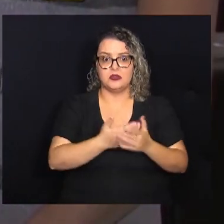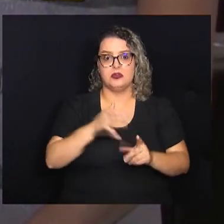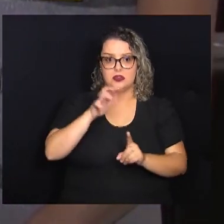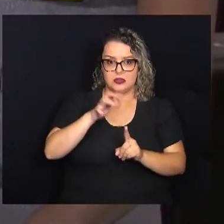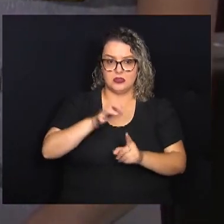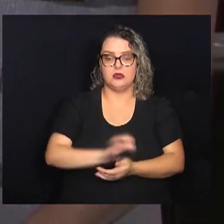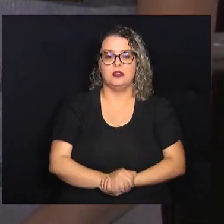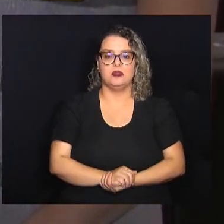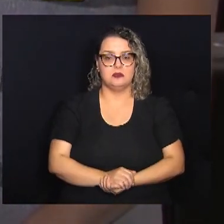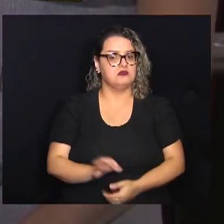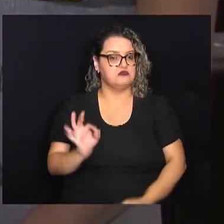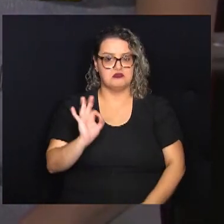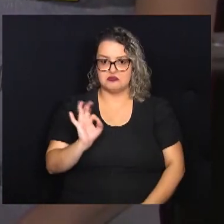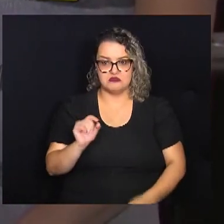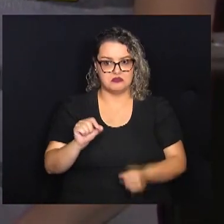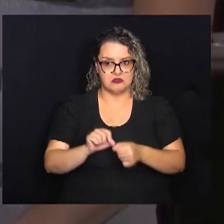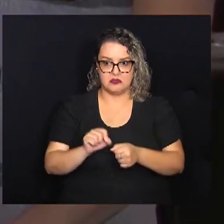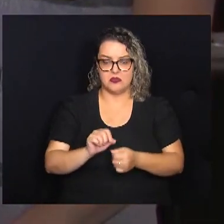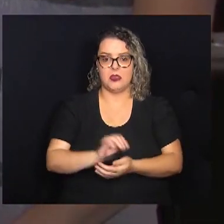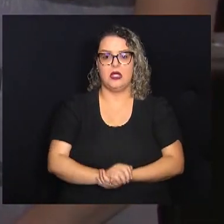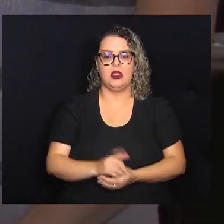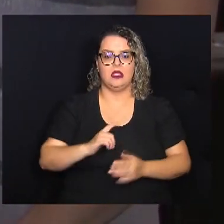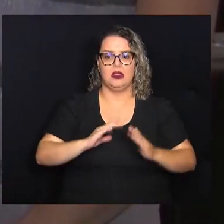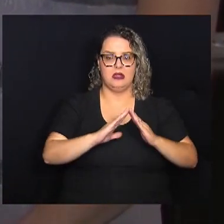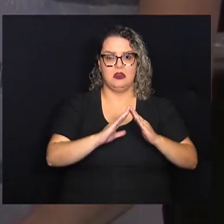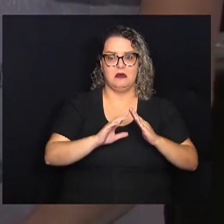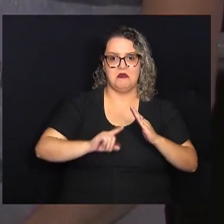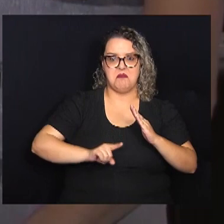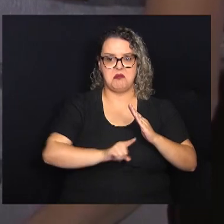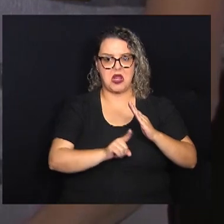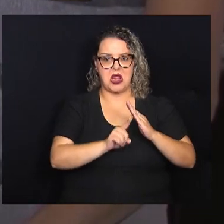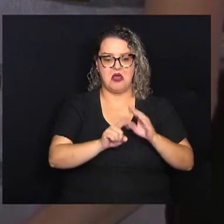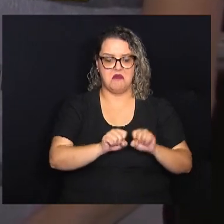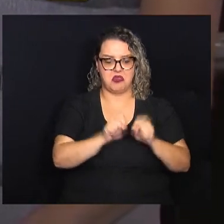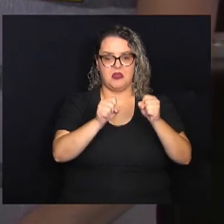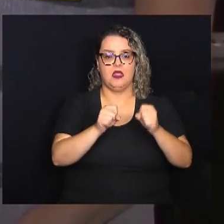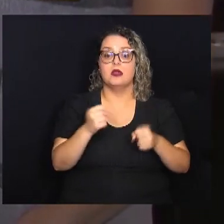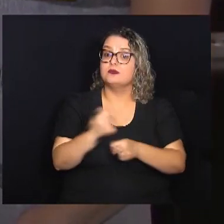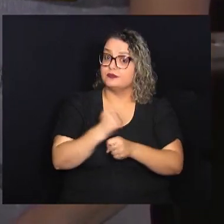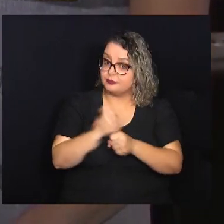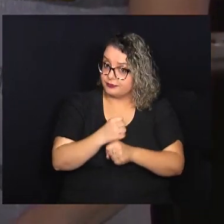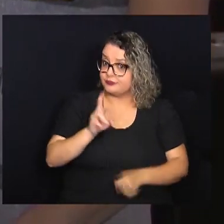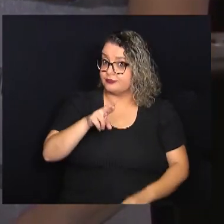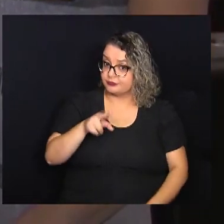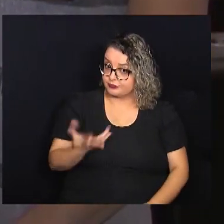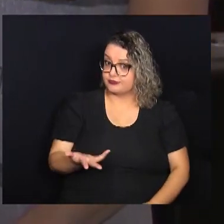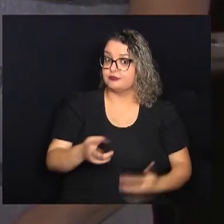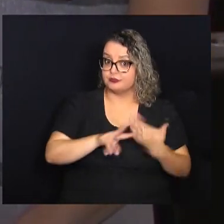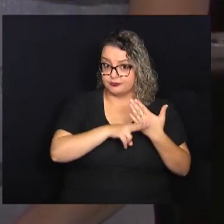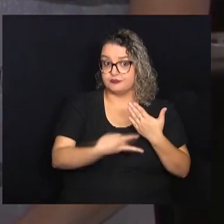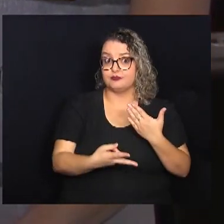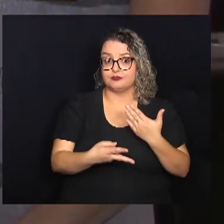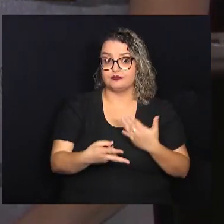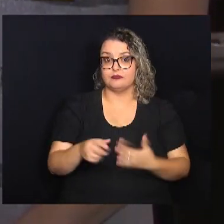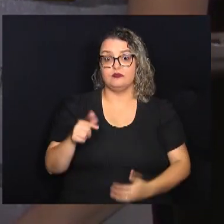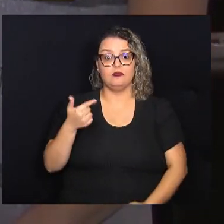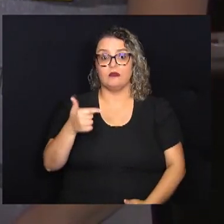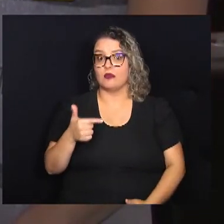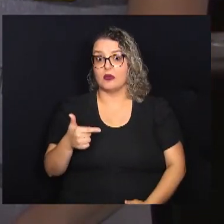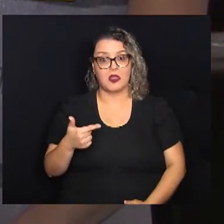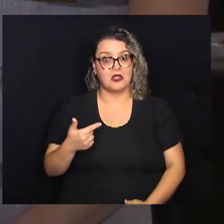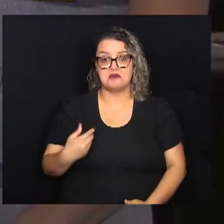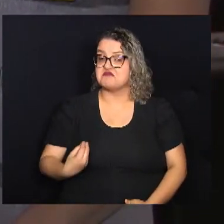nós temos casa já sendo trincada, estourada, devido à obra, tá? E não tem o